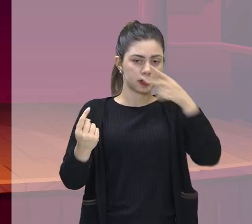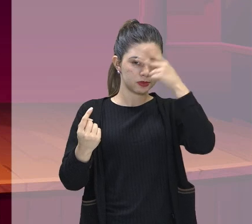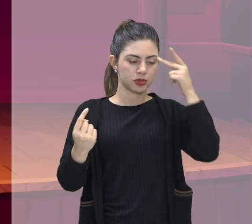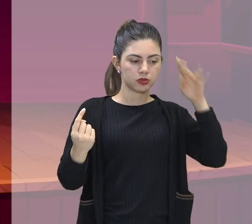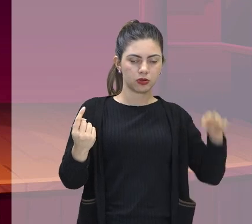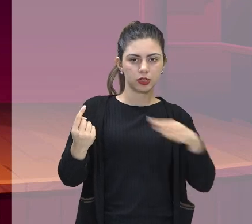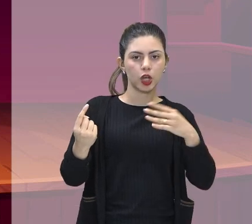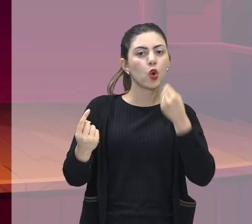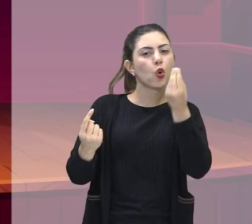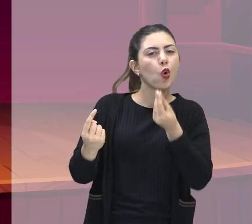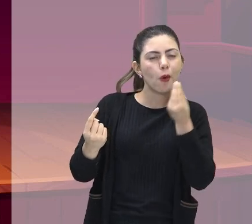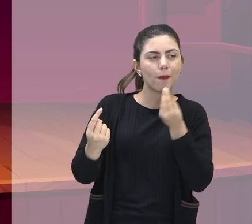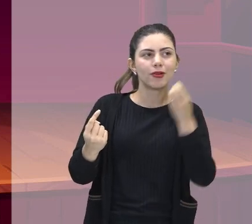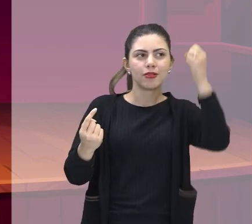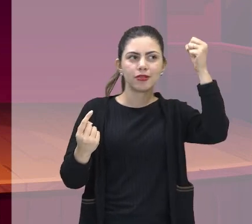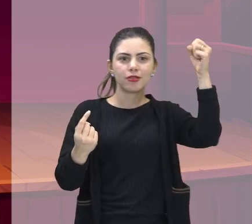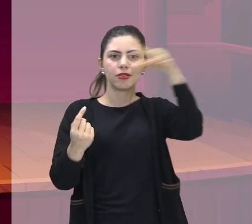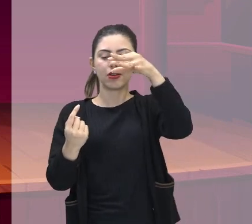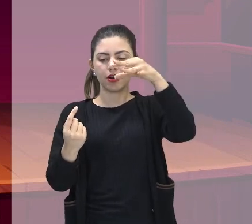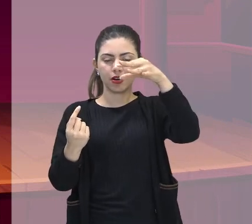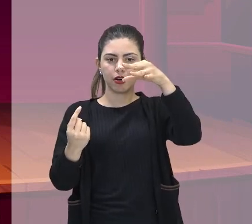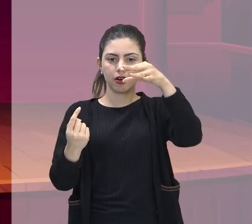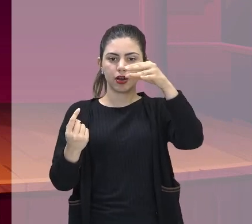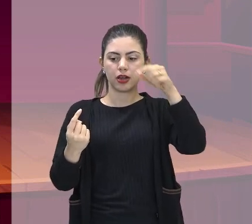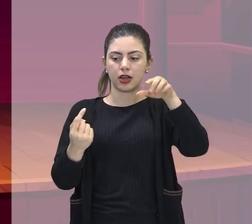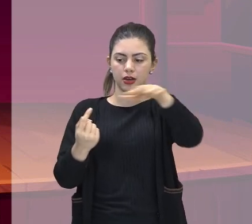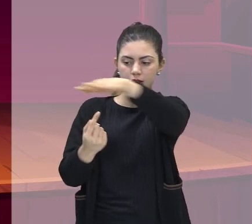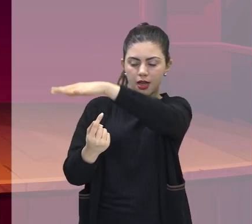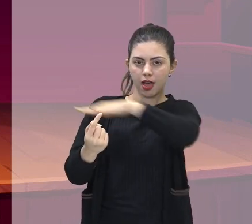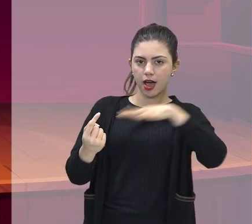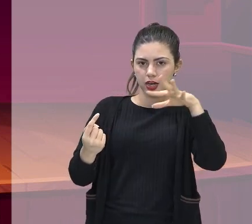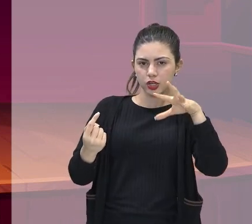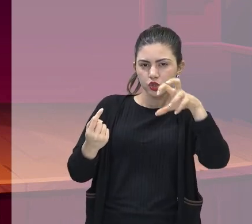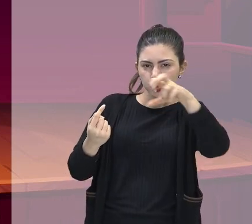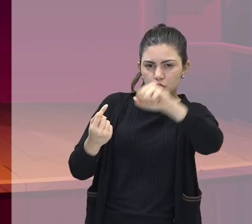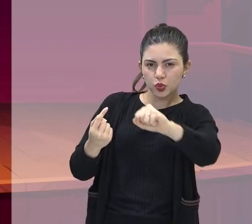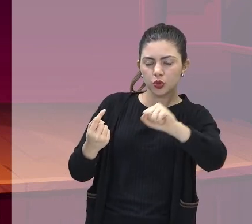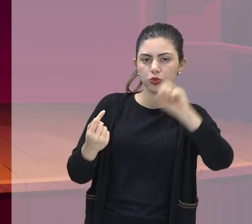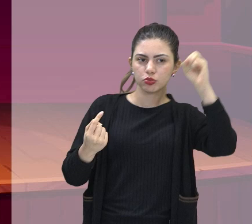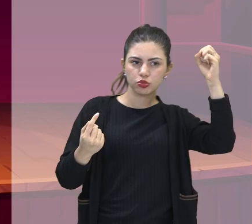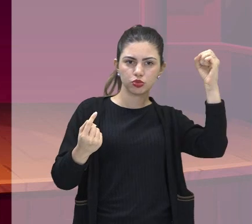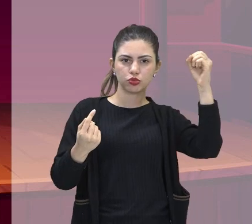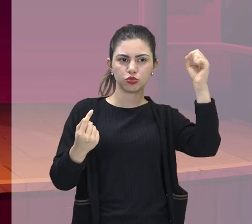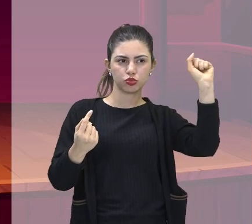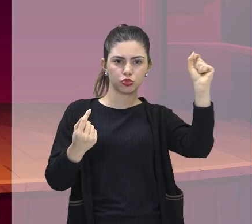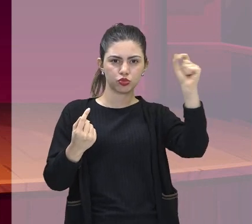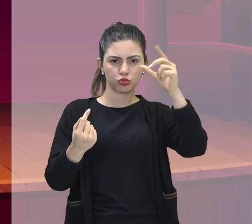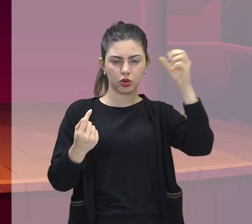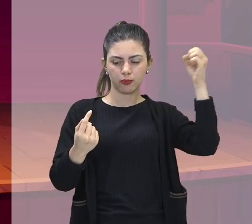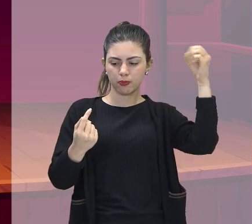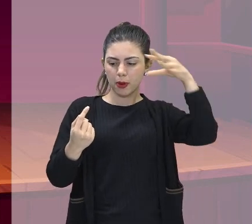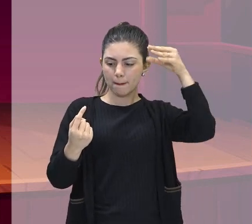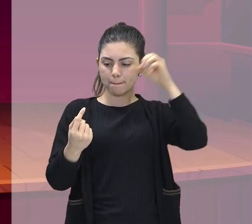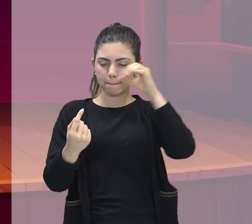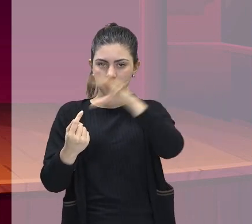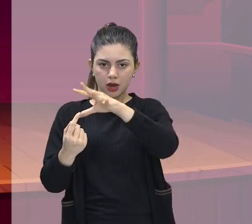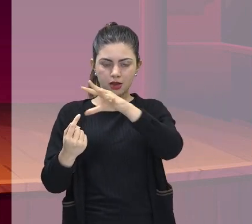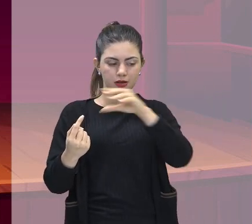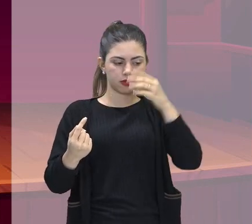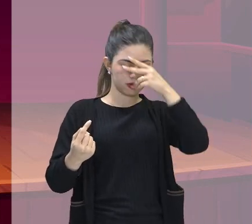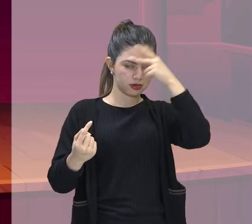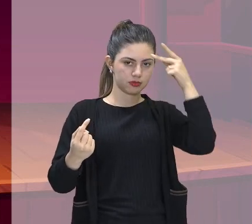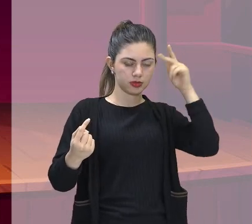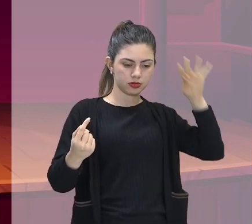palco numa iluminação mais escura e direcionar um foco de luz para determinado lugar, para onde a gente quer